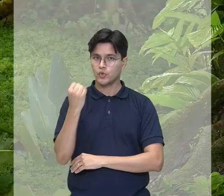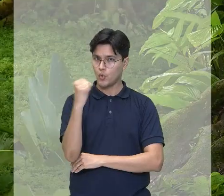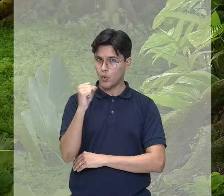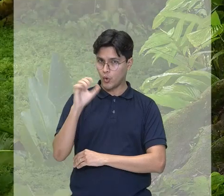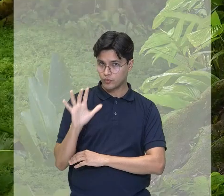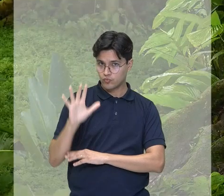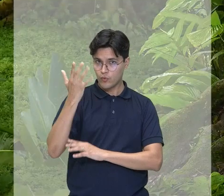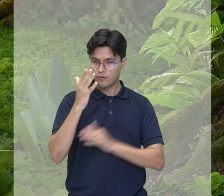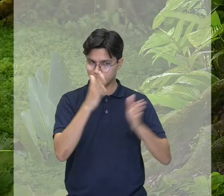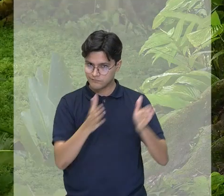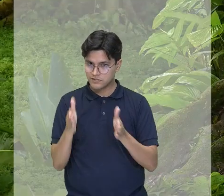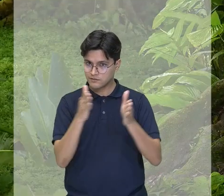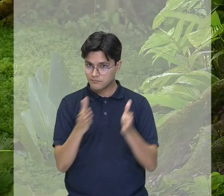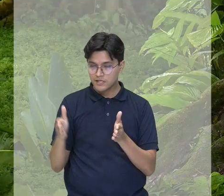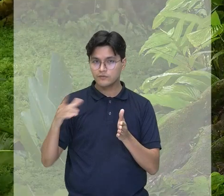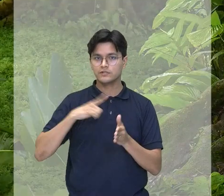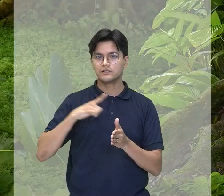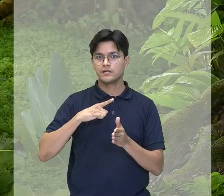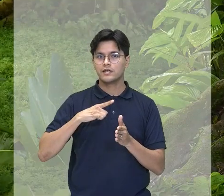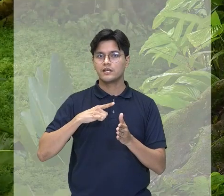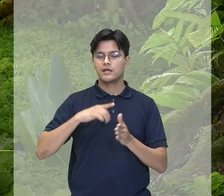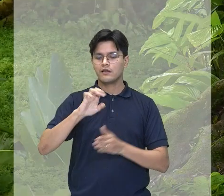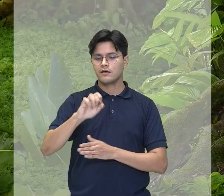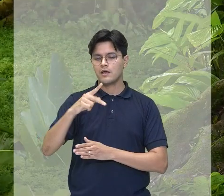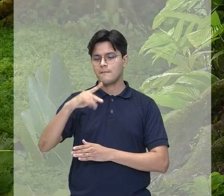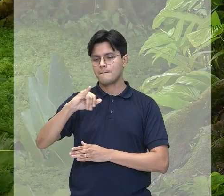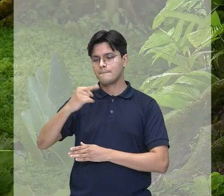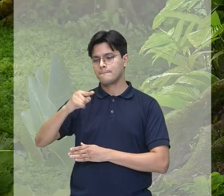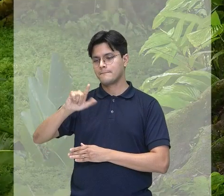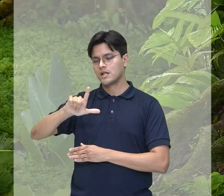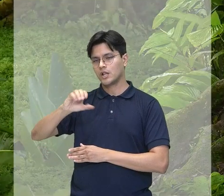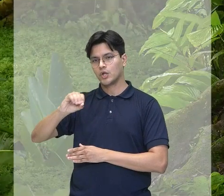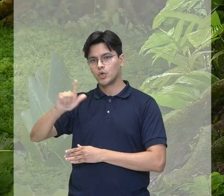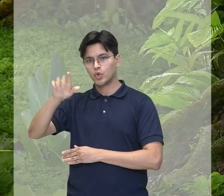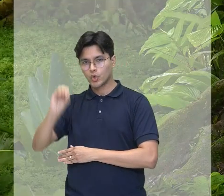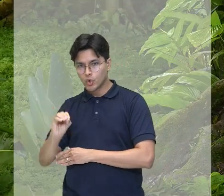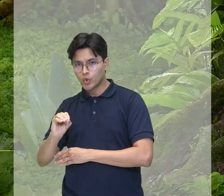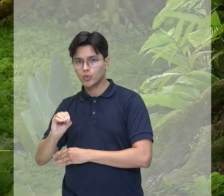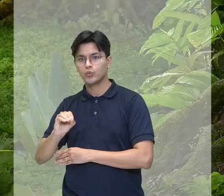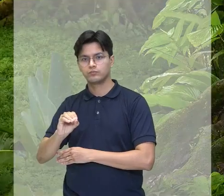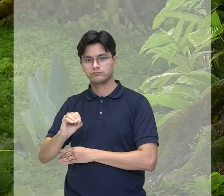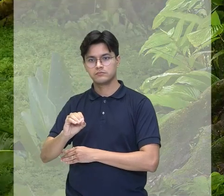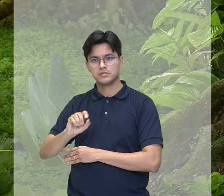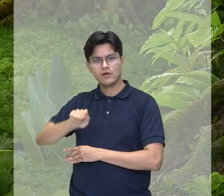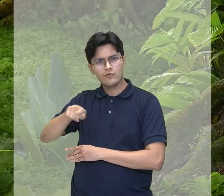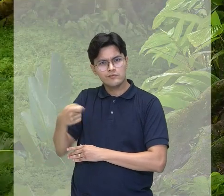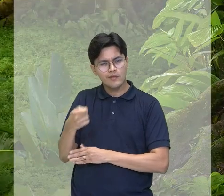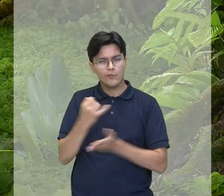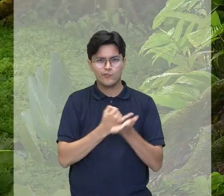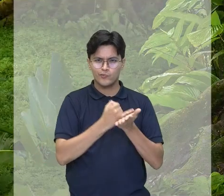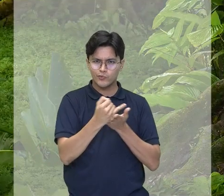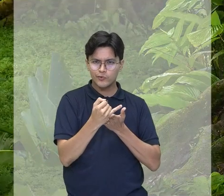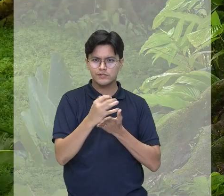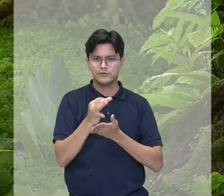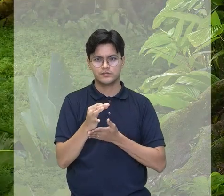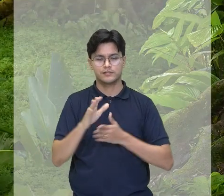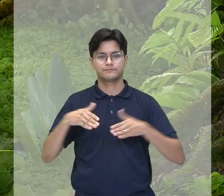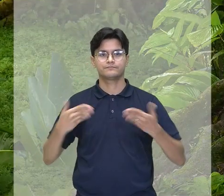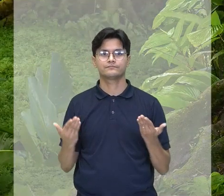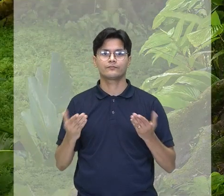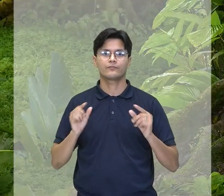um epílogo. É um texto bem grande, tá, gente? Eu só recortei uma parte para vocês perceberem o diálogo ali. Na